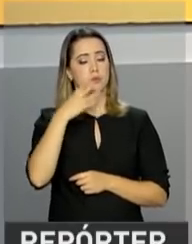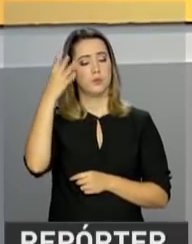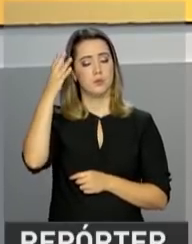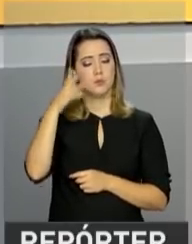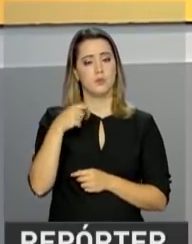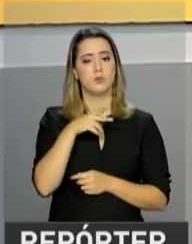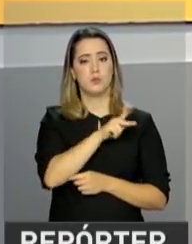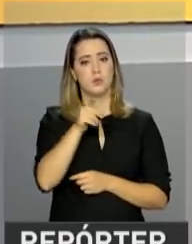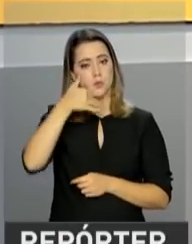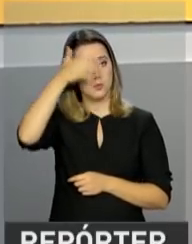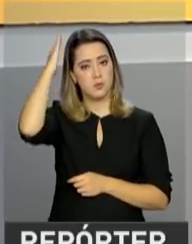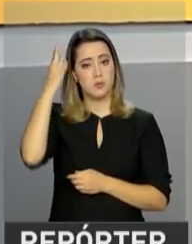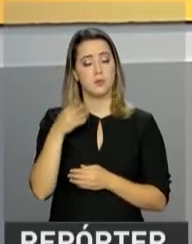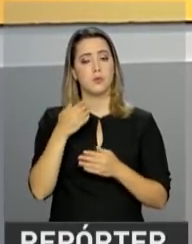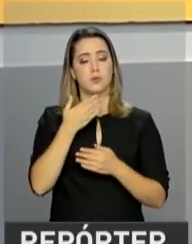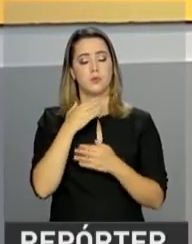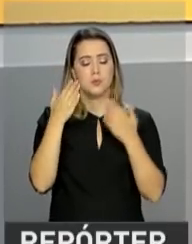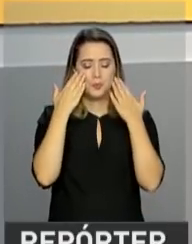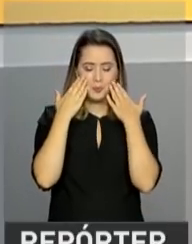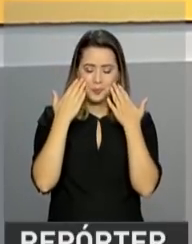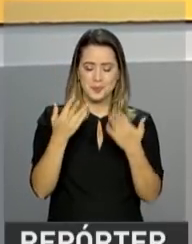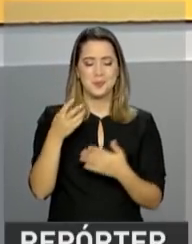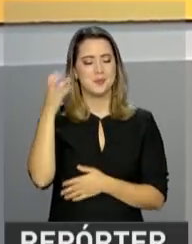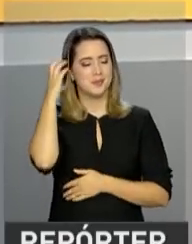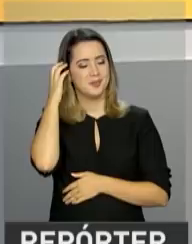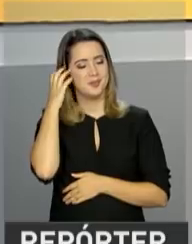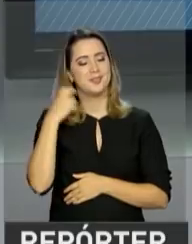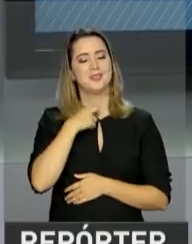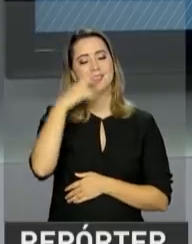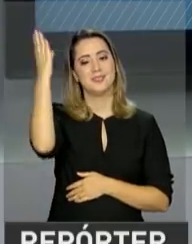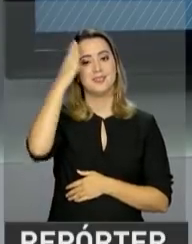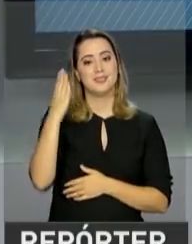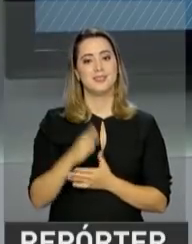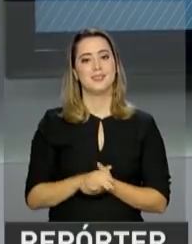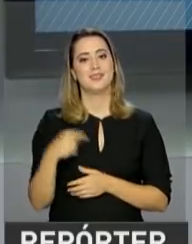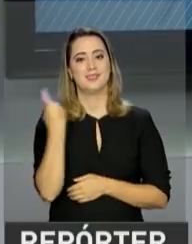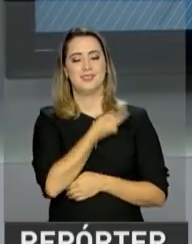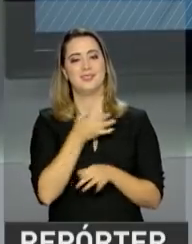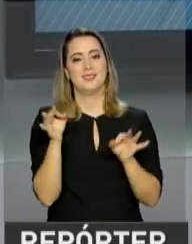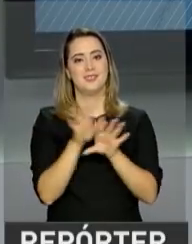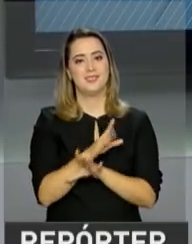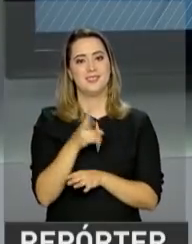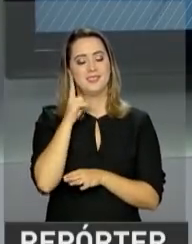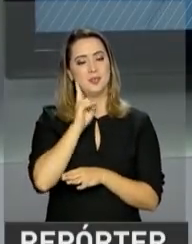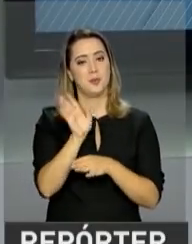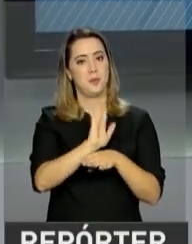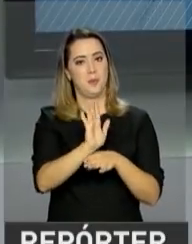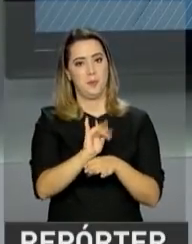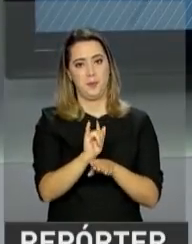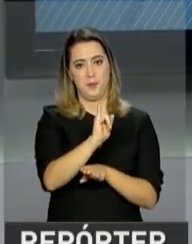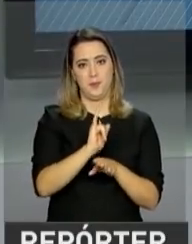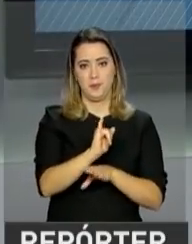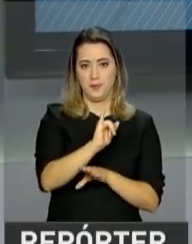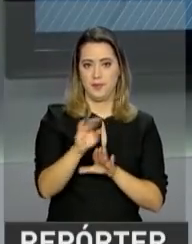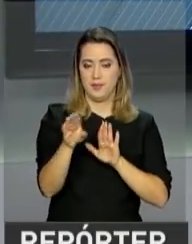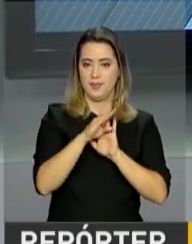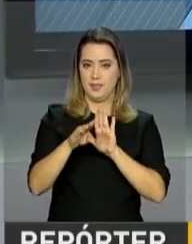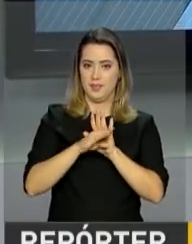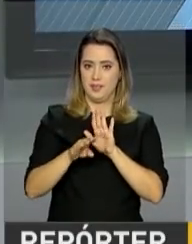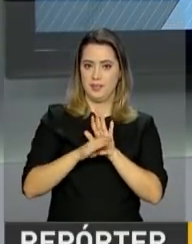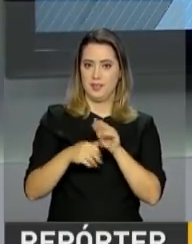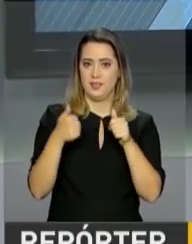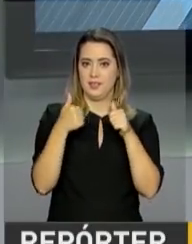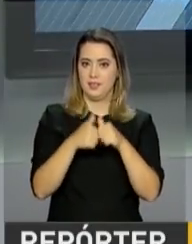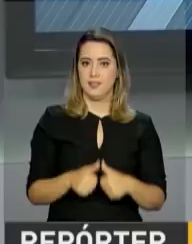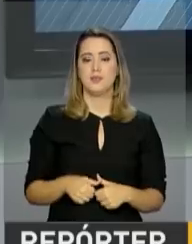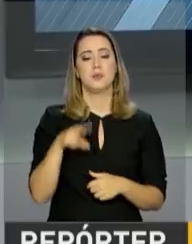presidente michel temer ao programa de rádio a voz do brasil nós ficamos por aqui você pode rever as reportagens no youtube e